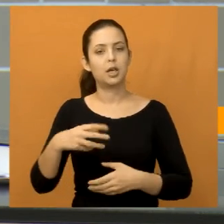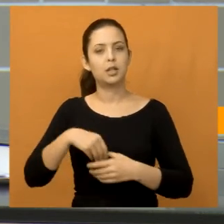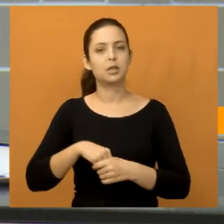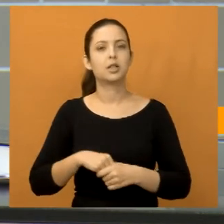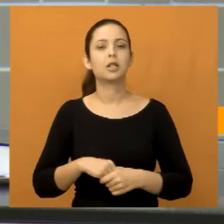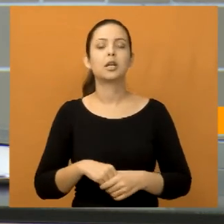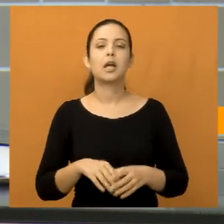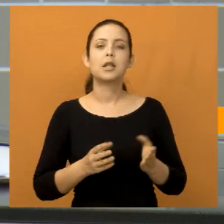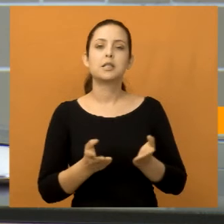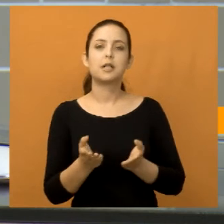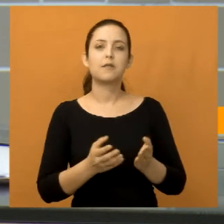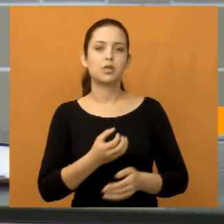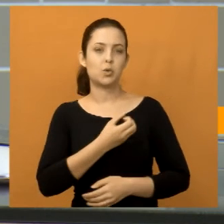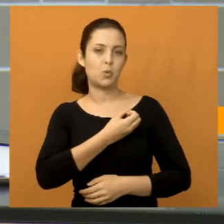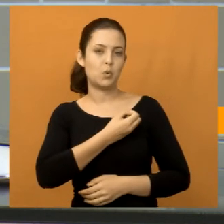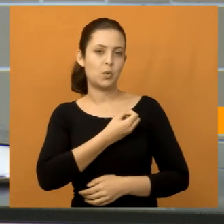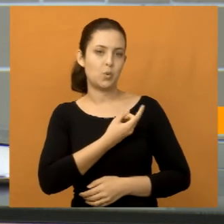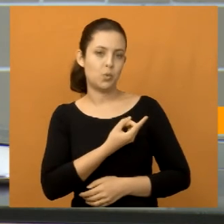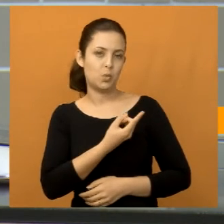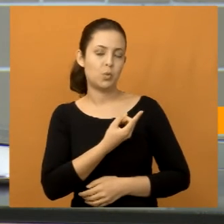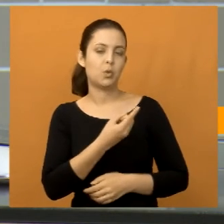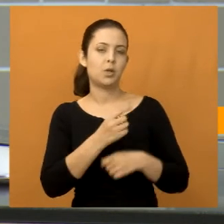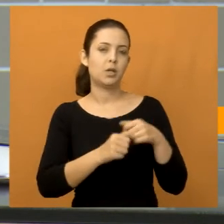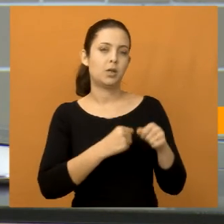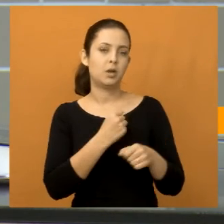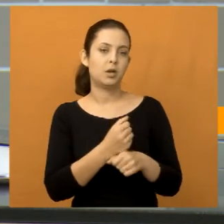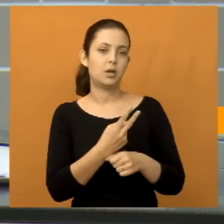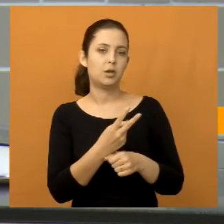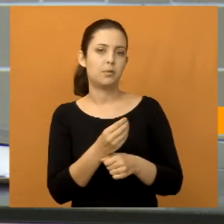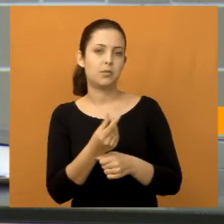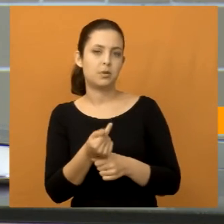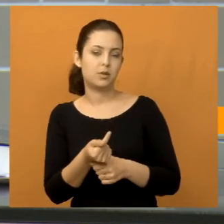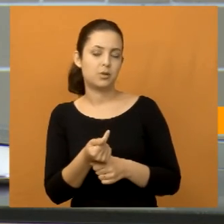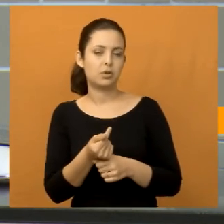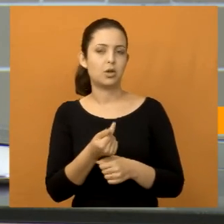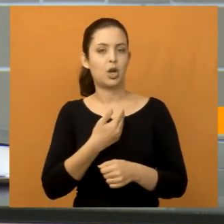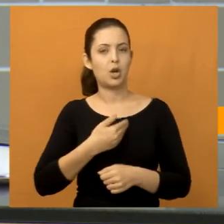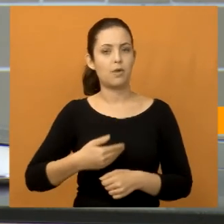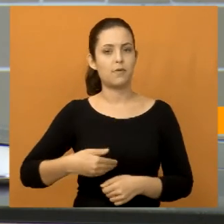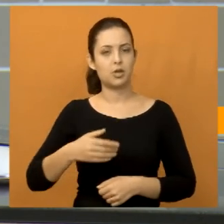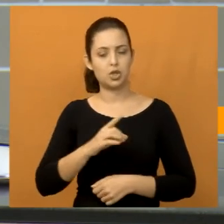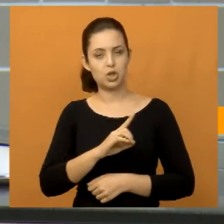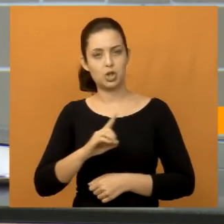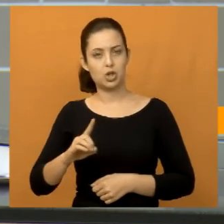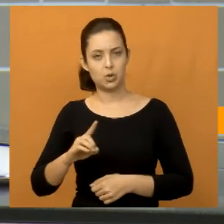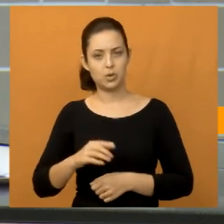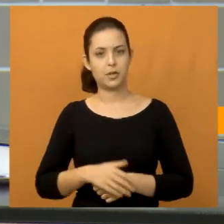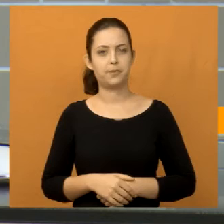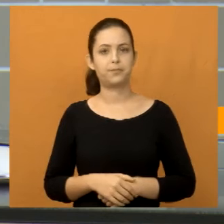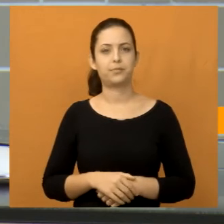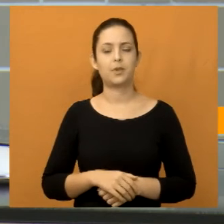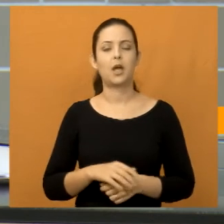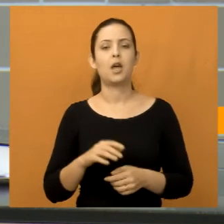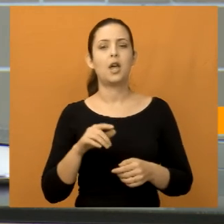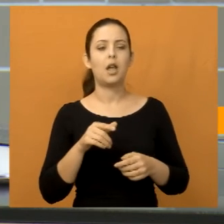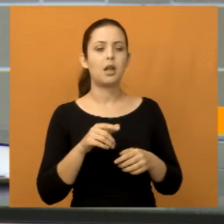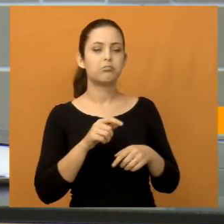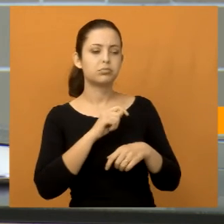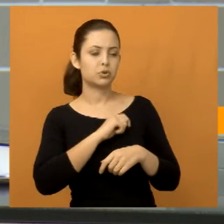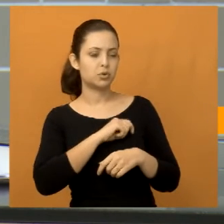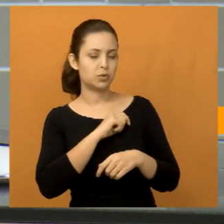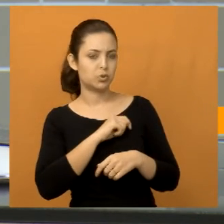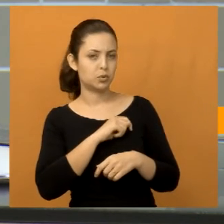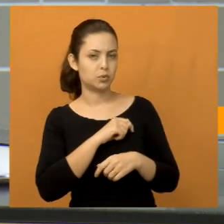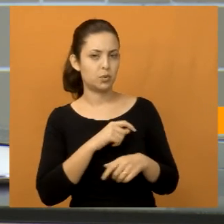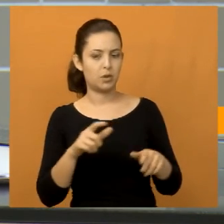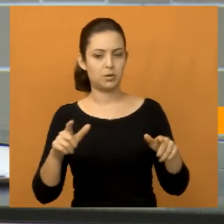ordem de serviço número 1 de 2017 da Diretoria de Governança e Transparência, unidade auditada Fundação